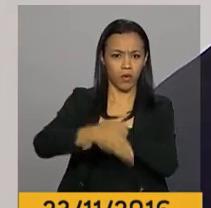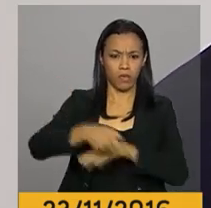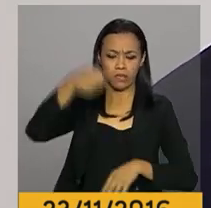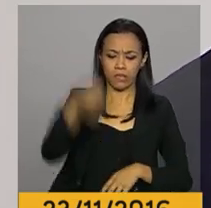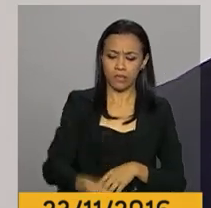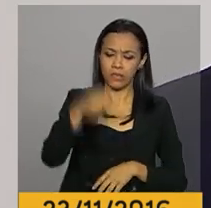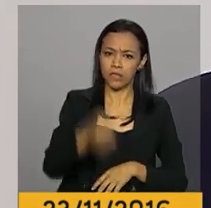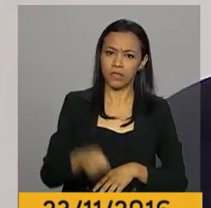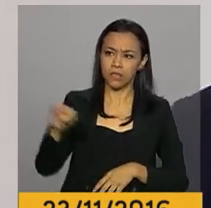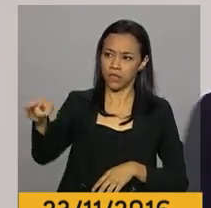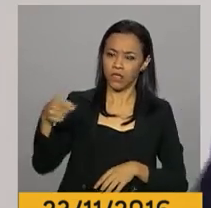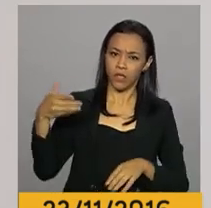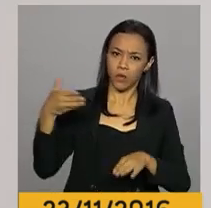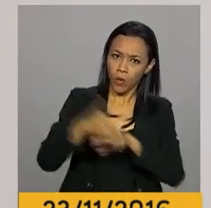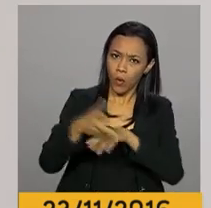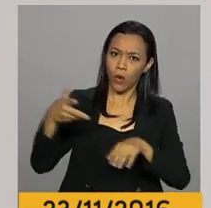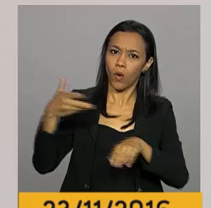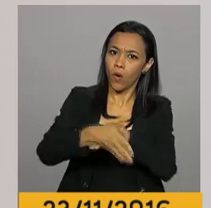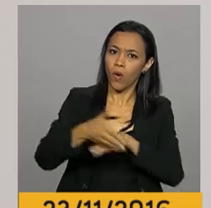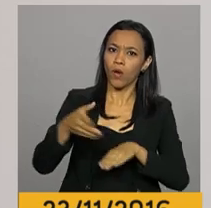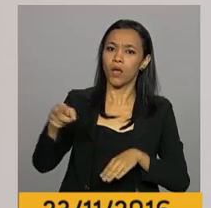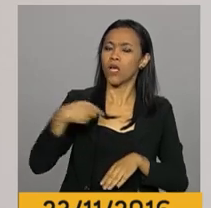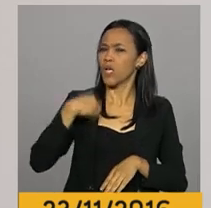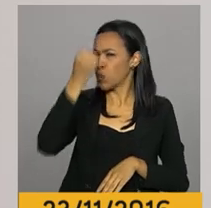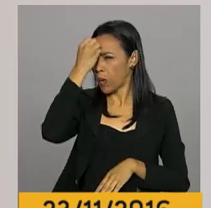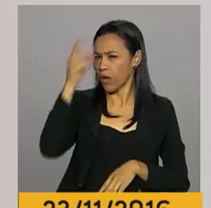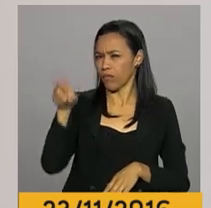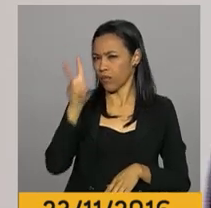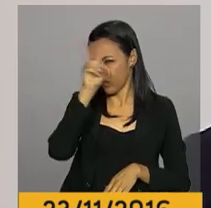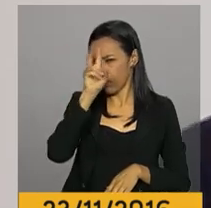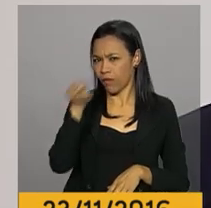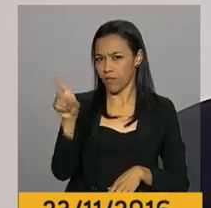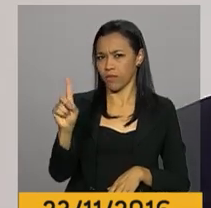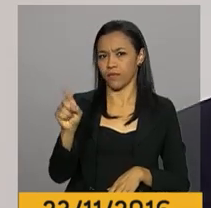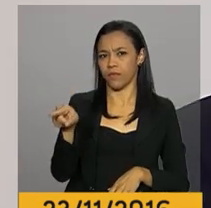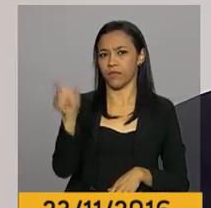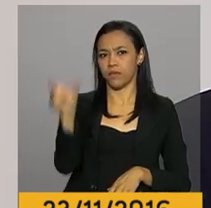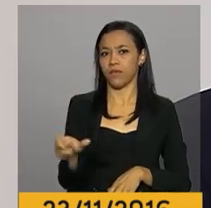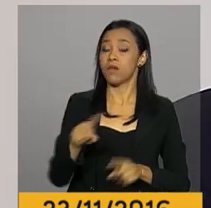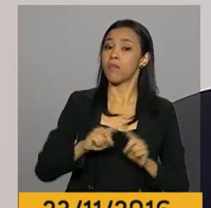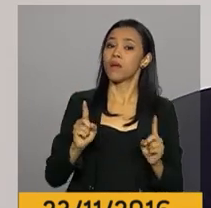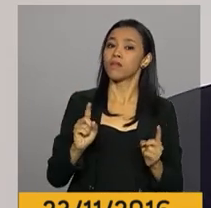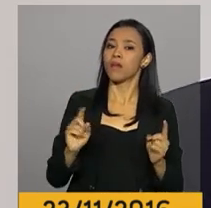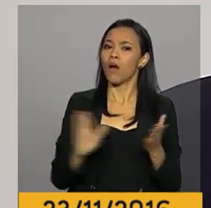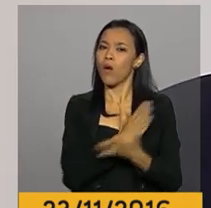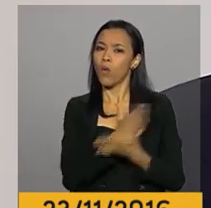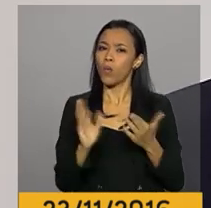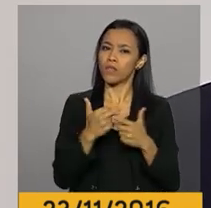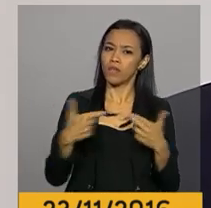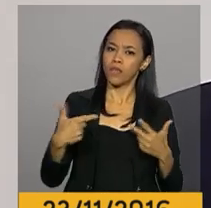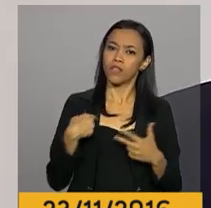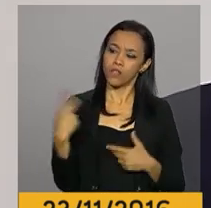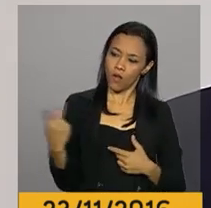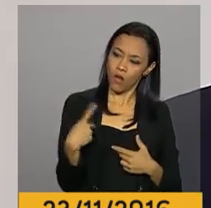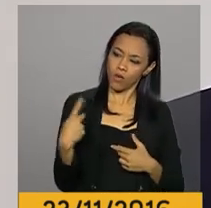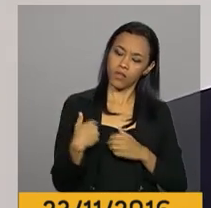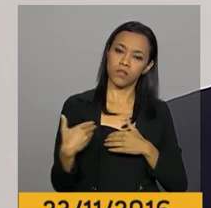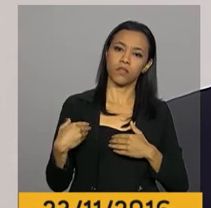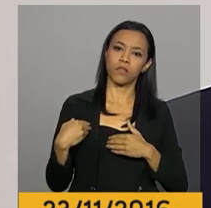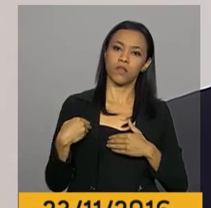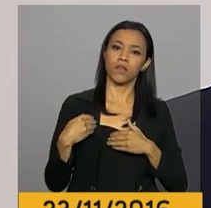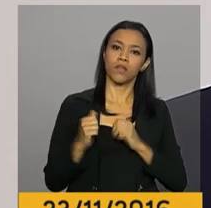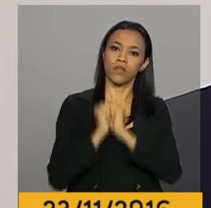e ele não se recorda mas algumas vezes nós vamos jantar a